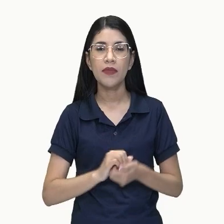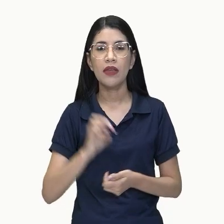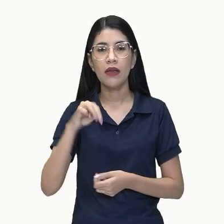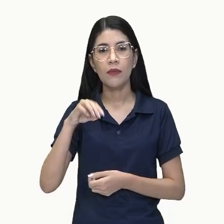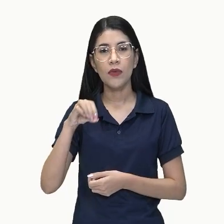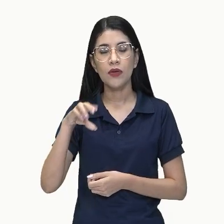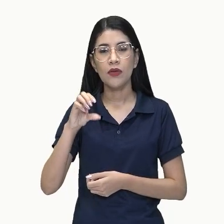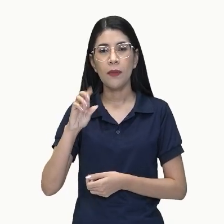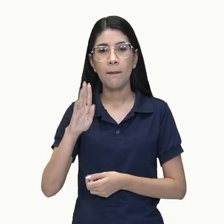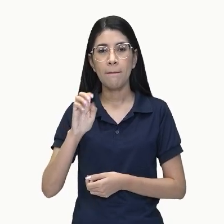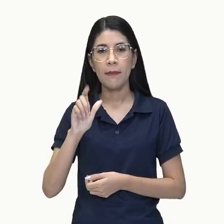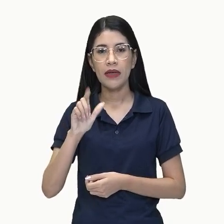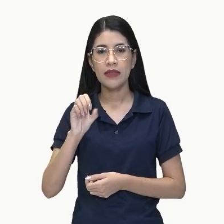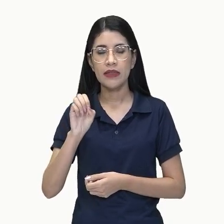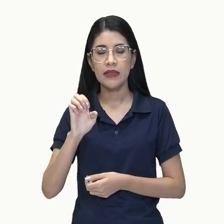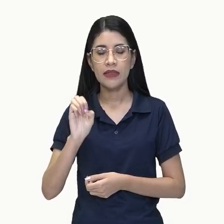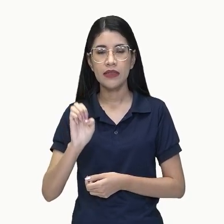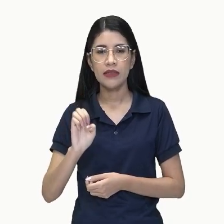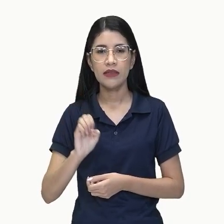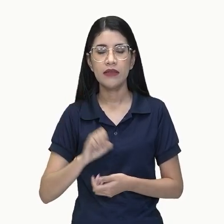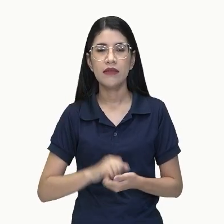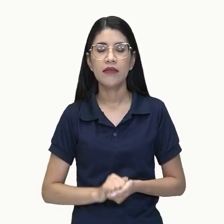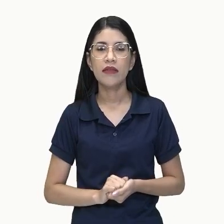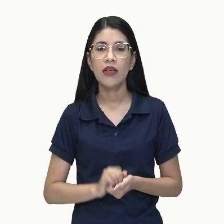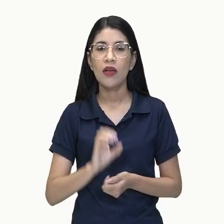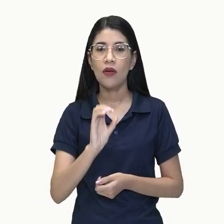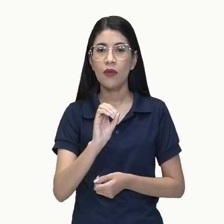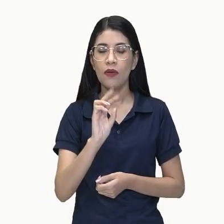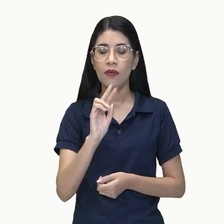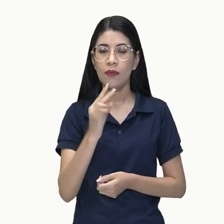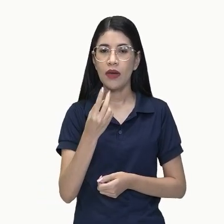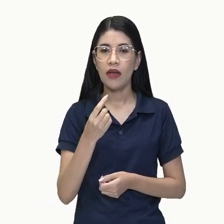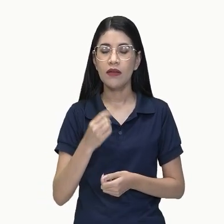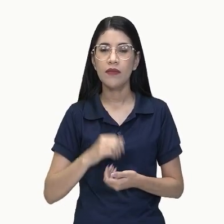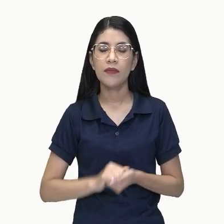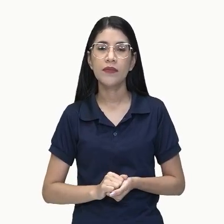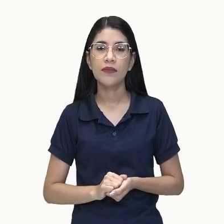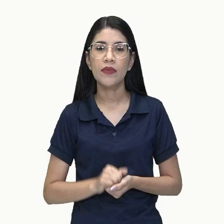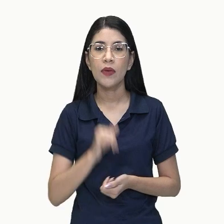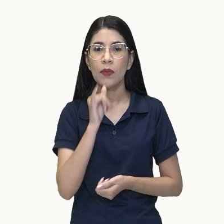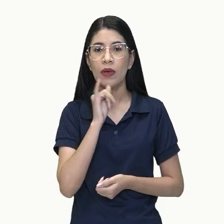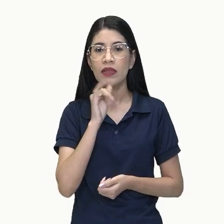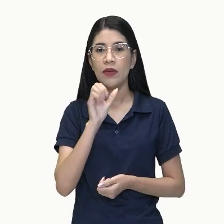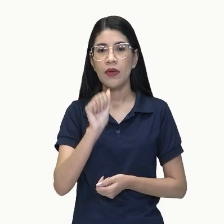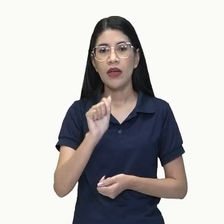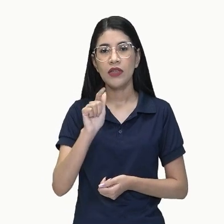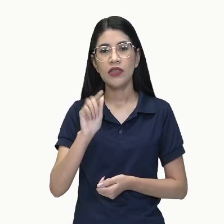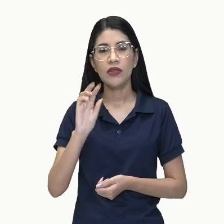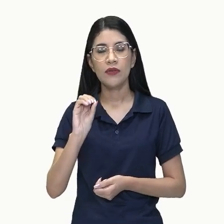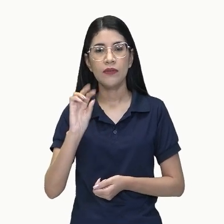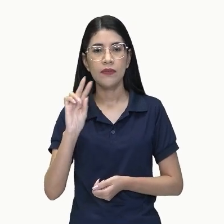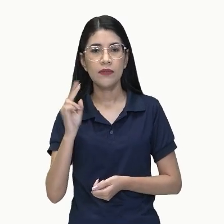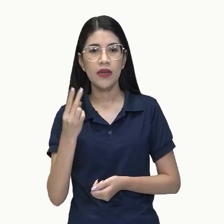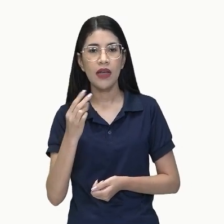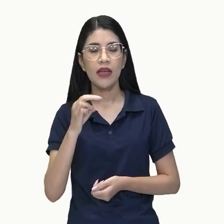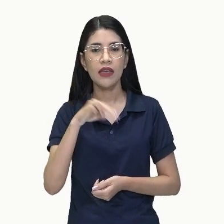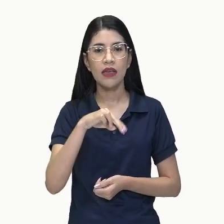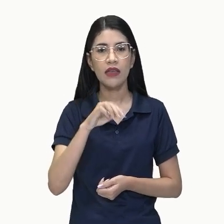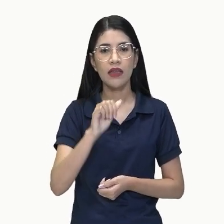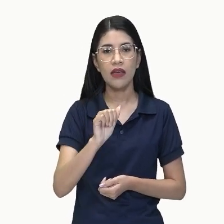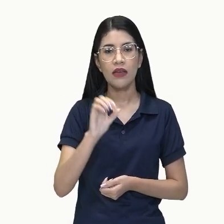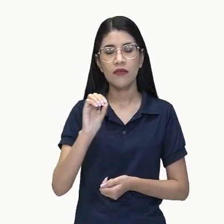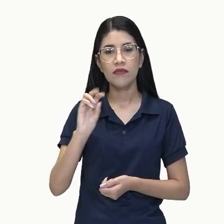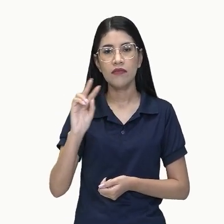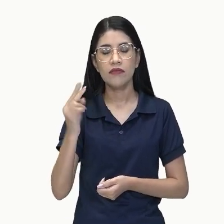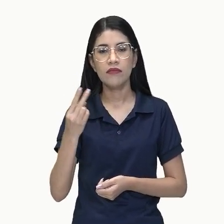monobase, quando eu tenho apenas um grupo OH. O exemplo aqui é o hidróxido de prata, o hidróxido de sódio. Ela pode ser